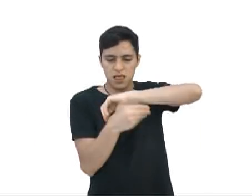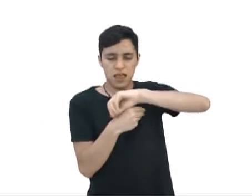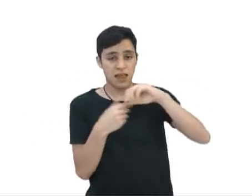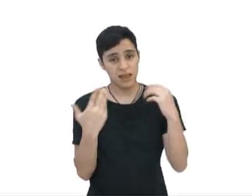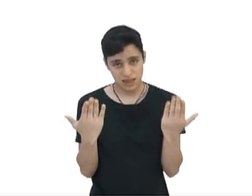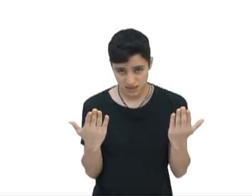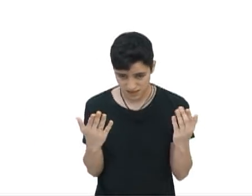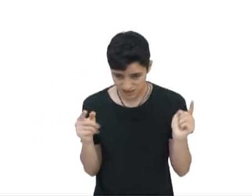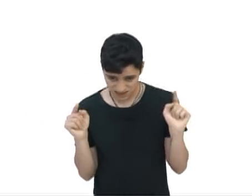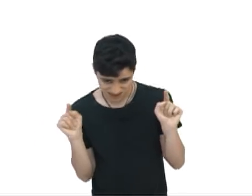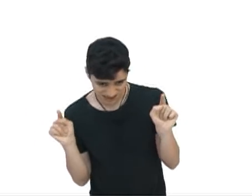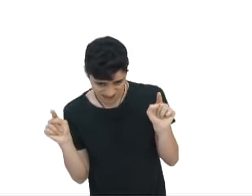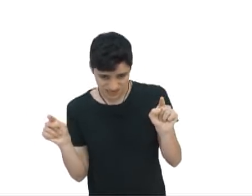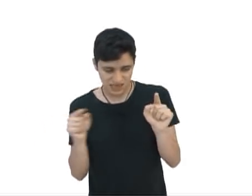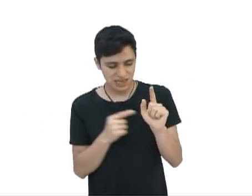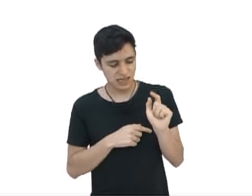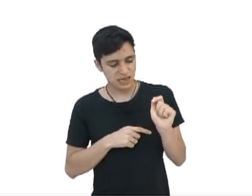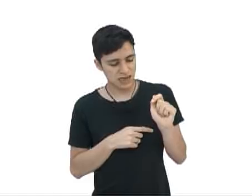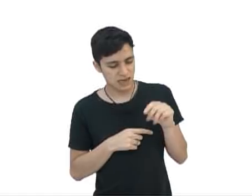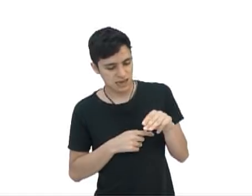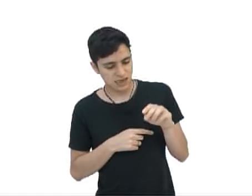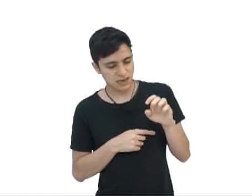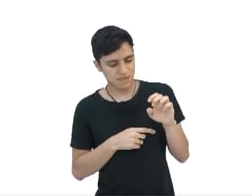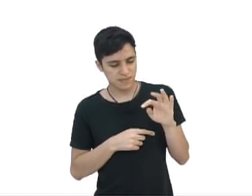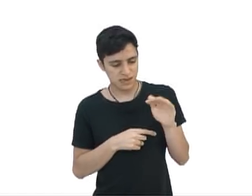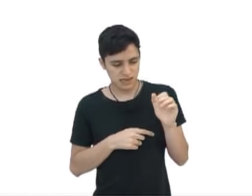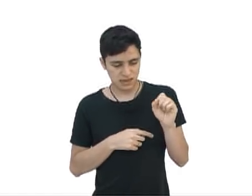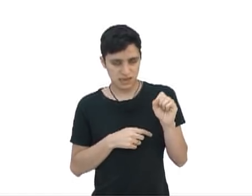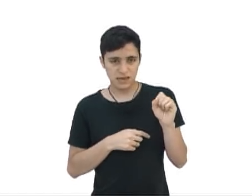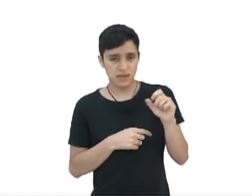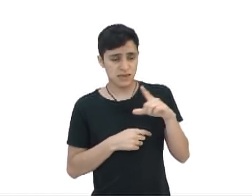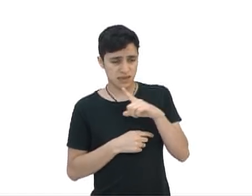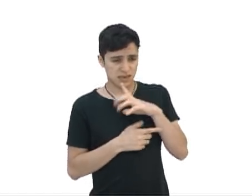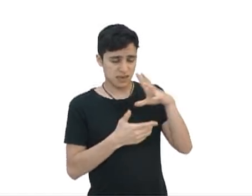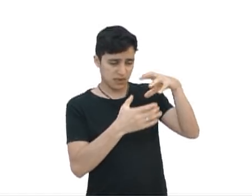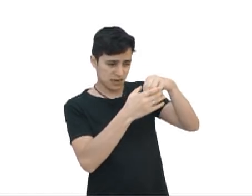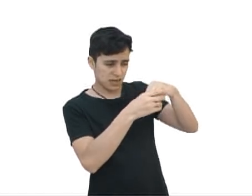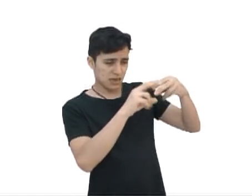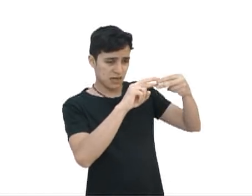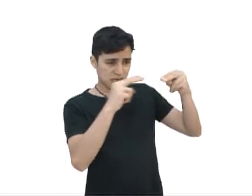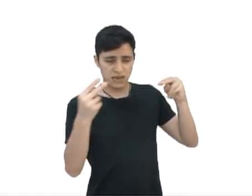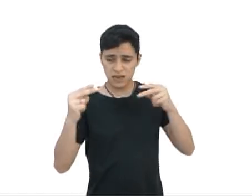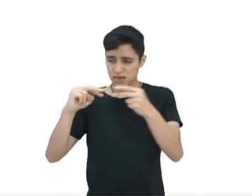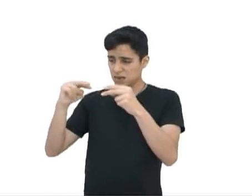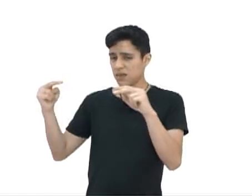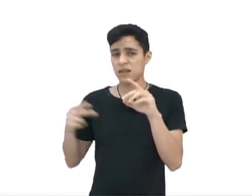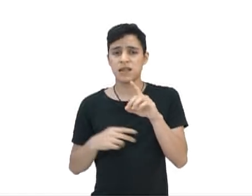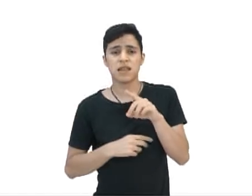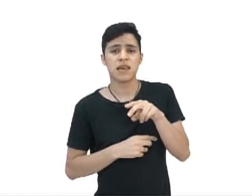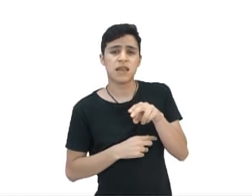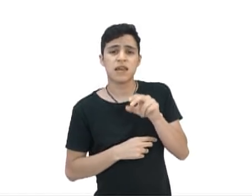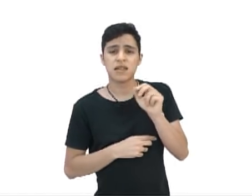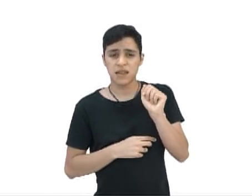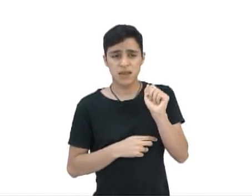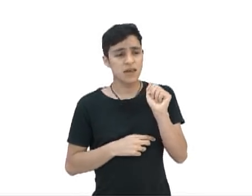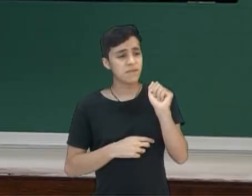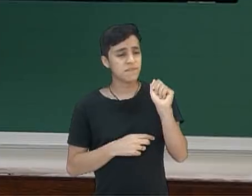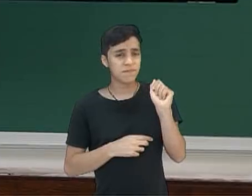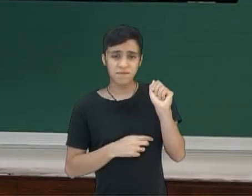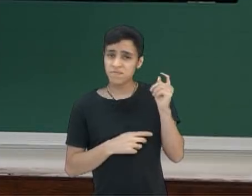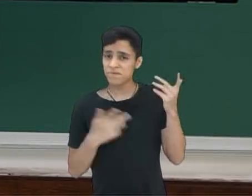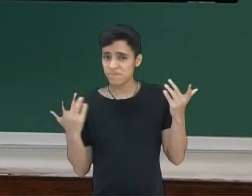Esses gametas, eles contêm material genético, DNA, informação dos